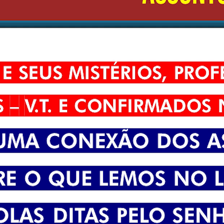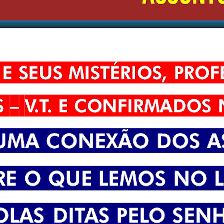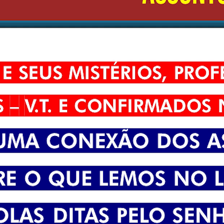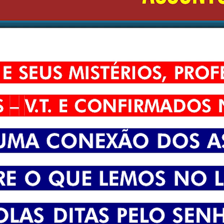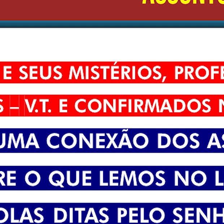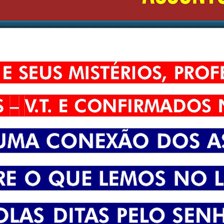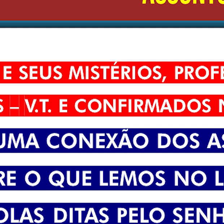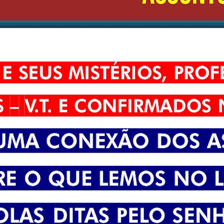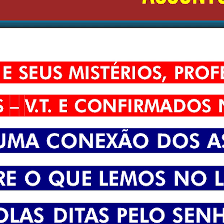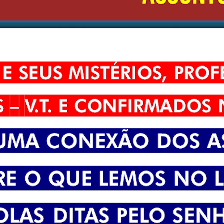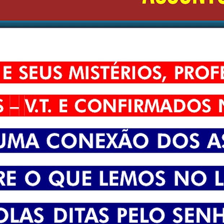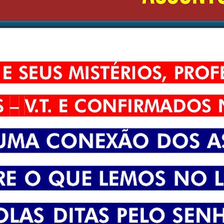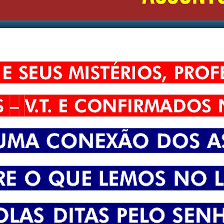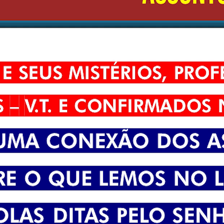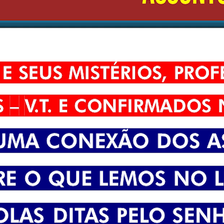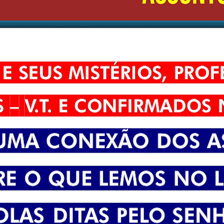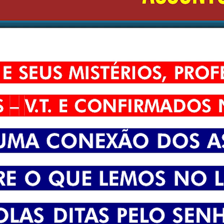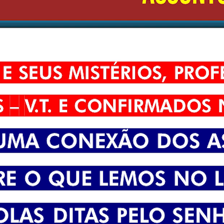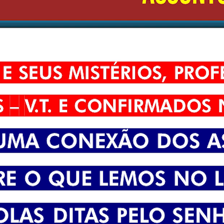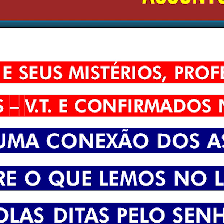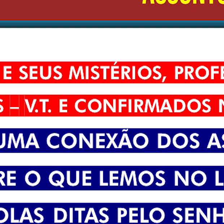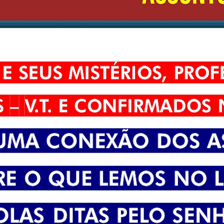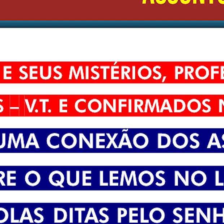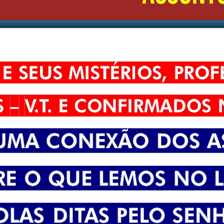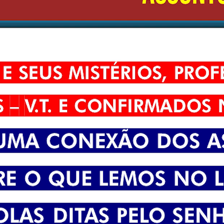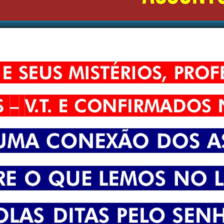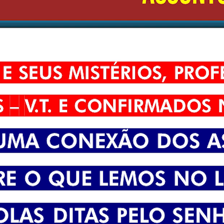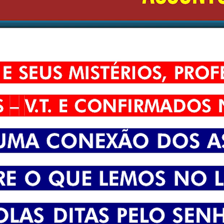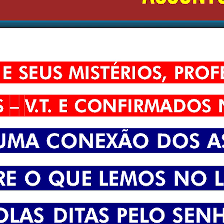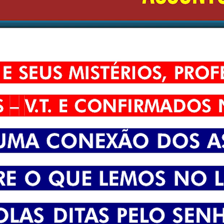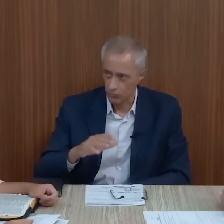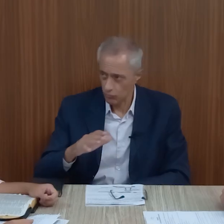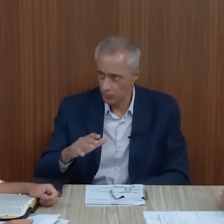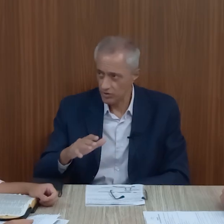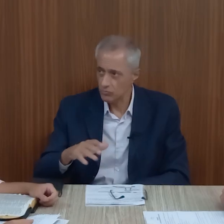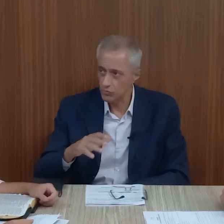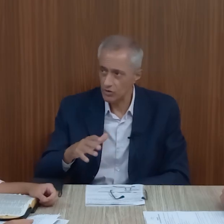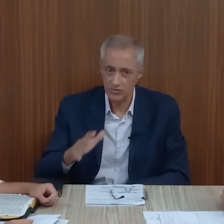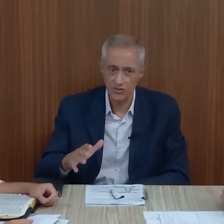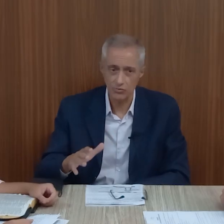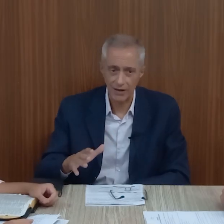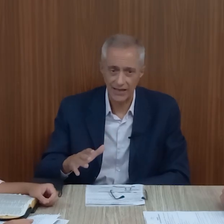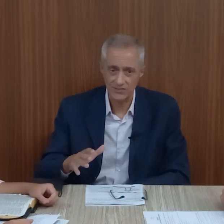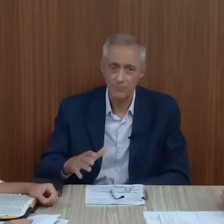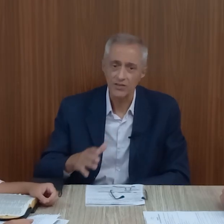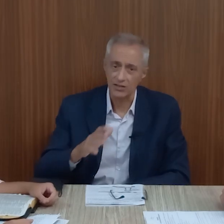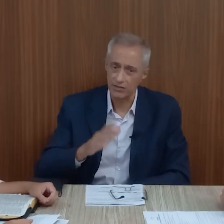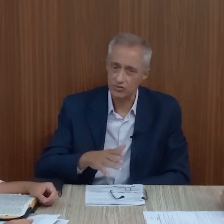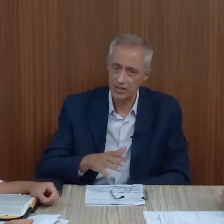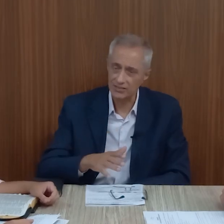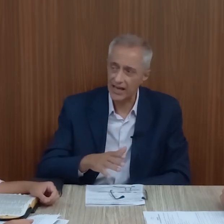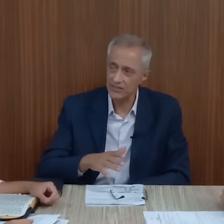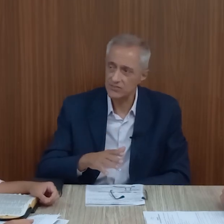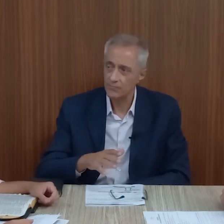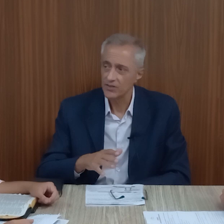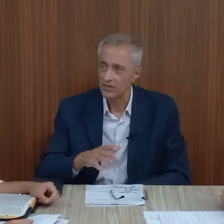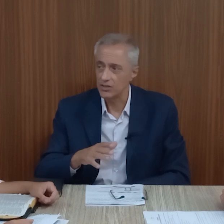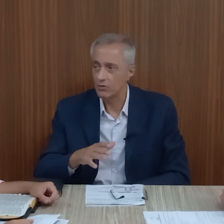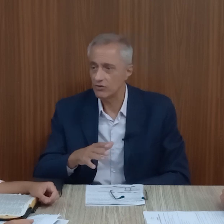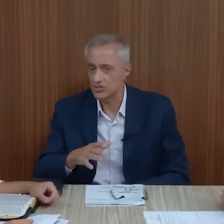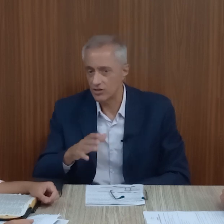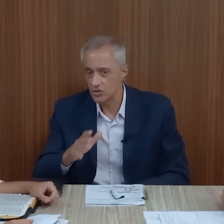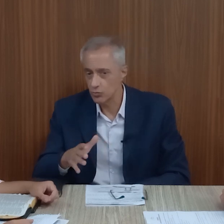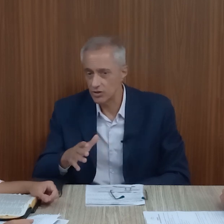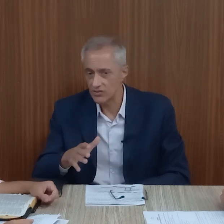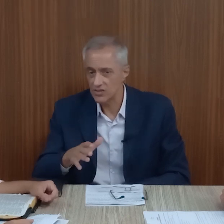basicamente em relação às parábolas que o Senhor Jesus mencionou. Então, concluindo, nosso texto base, livro de Cantares